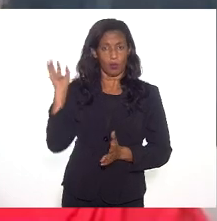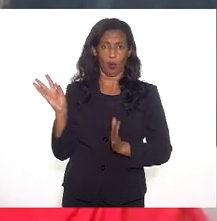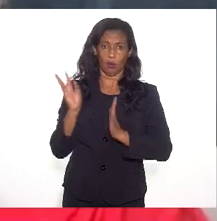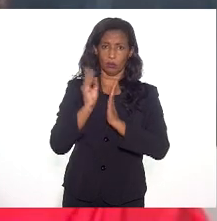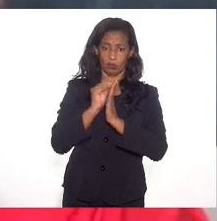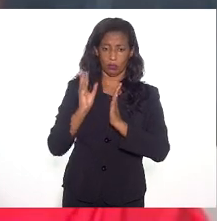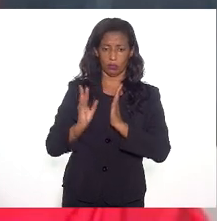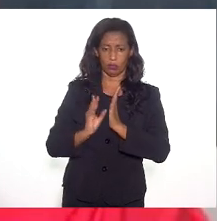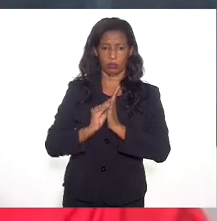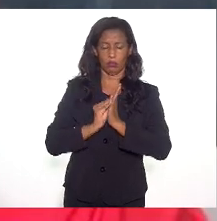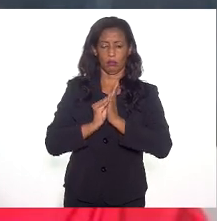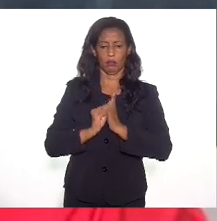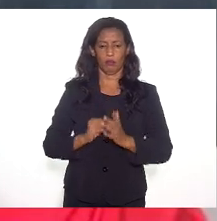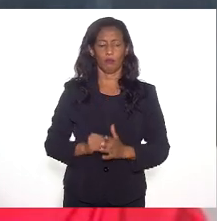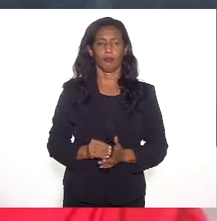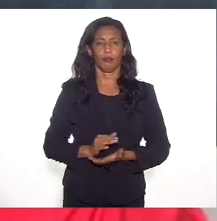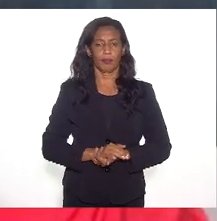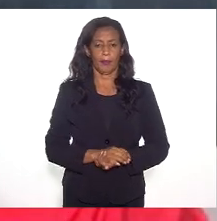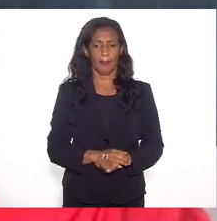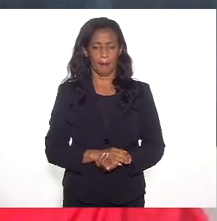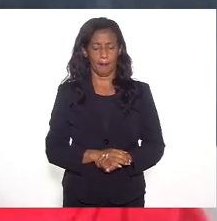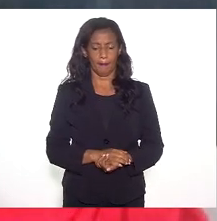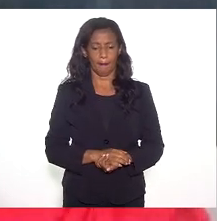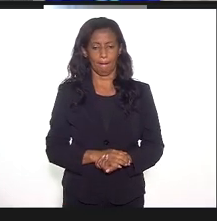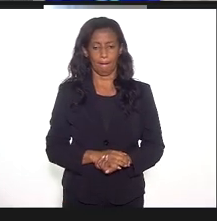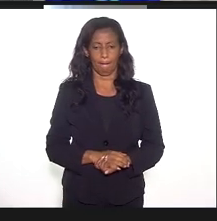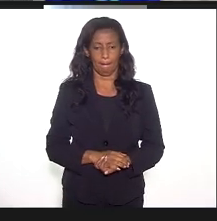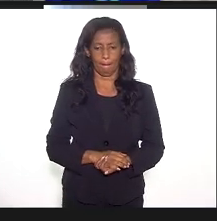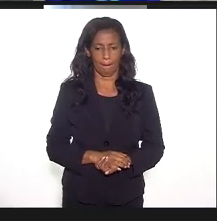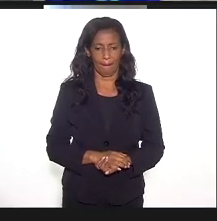acordo com o conjunto da emenda.